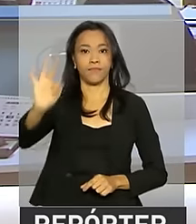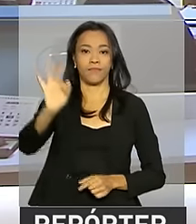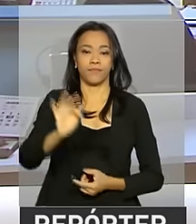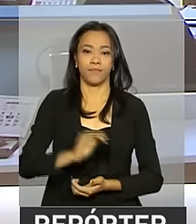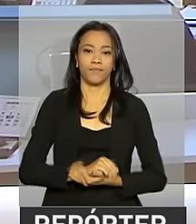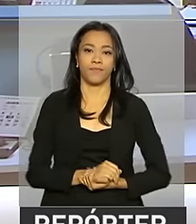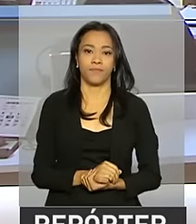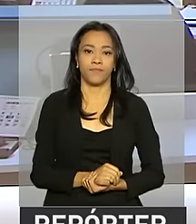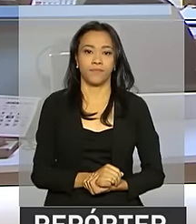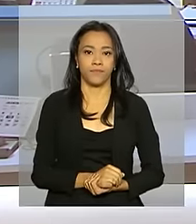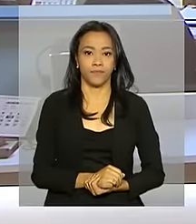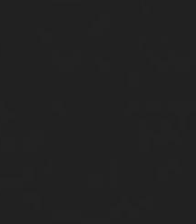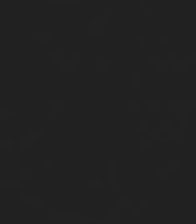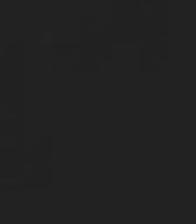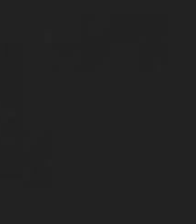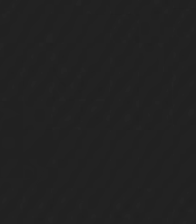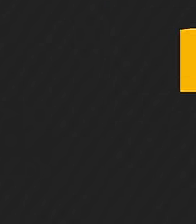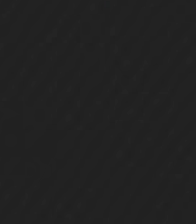Governo